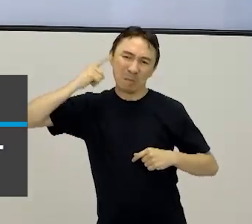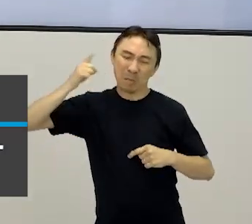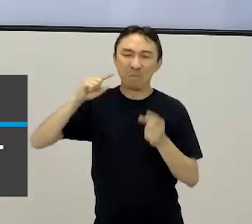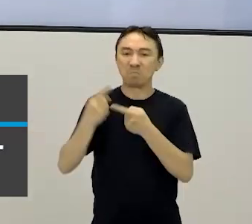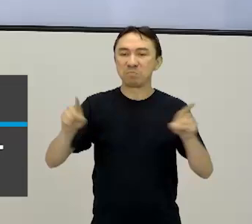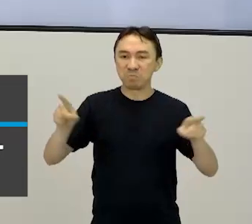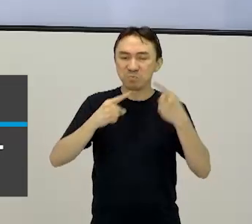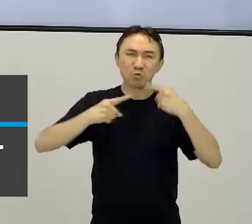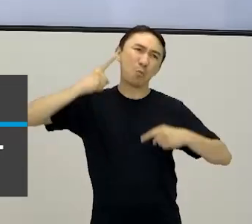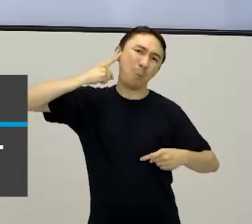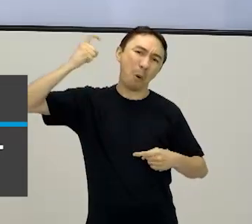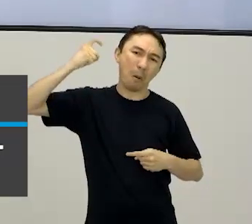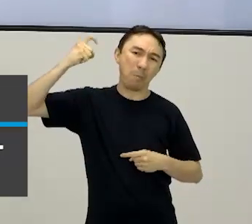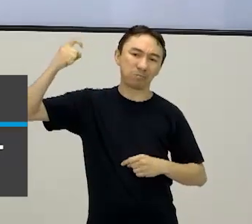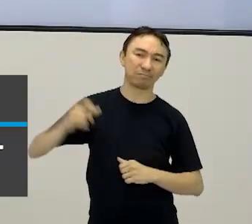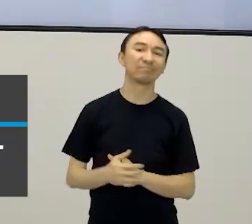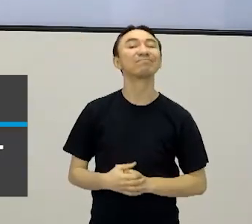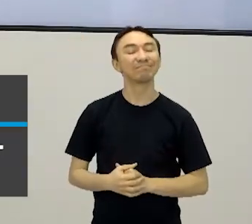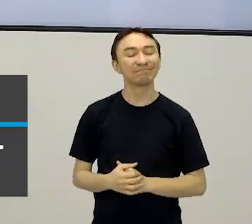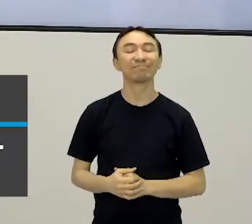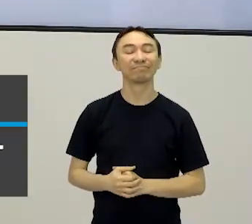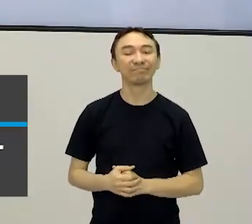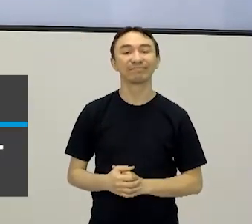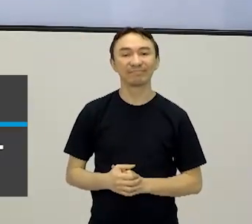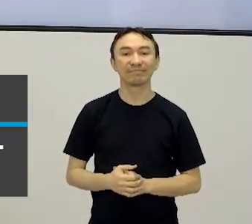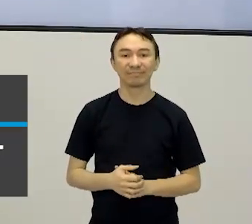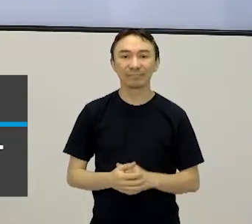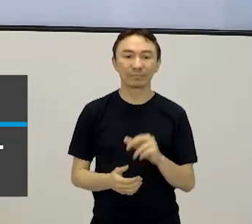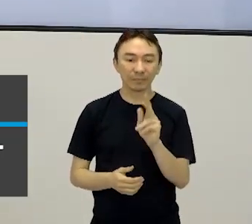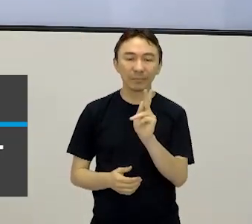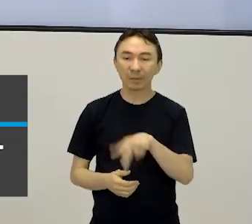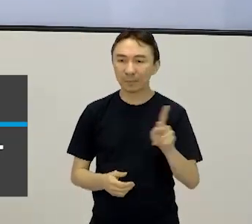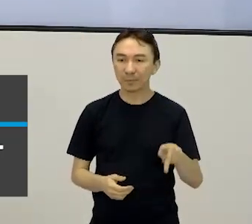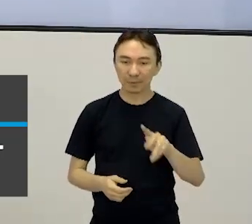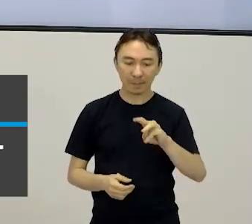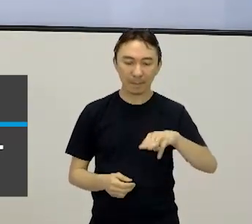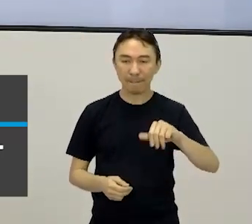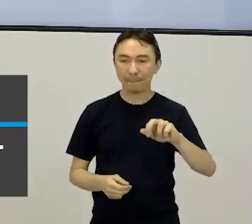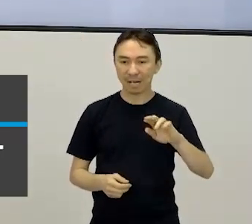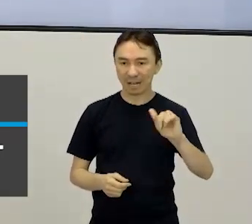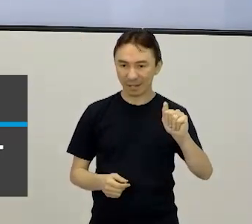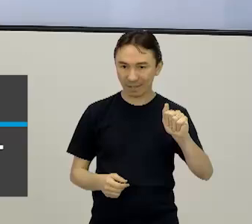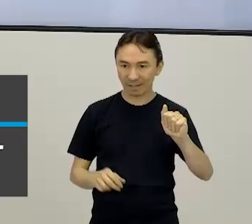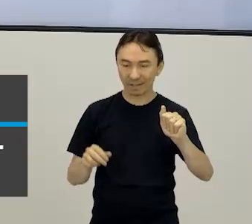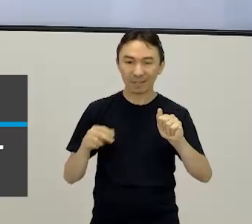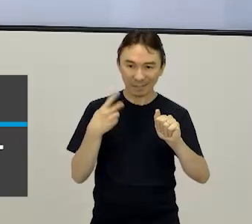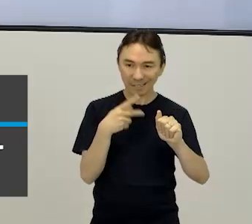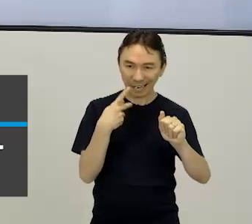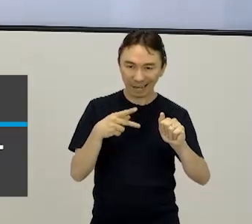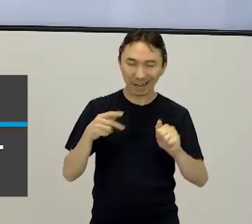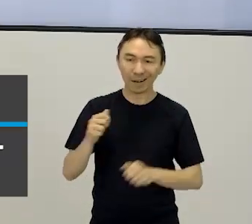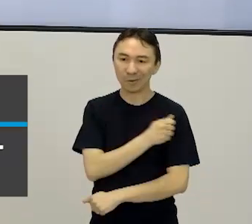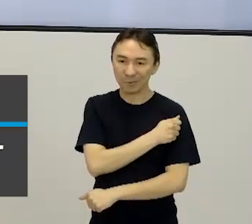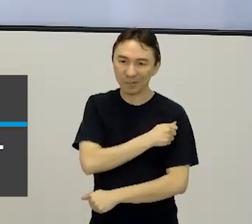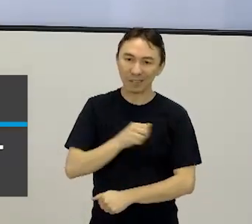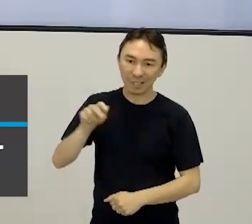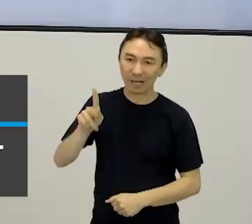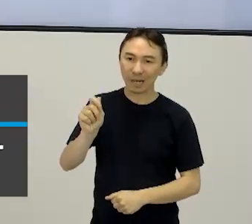dele com relação à comunidade. Aí, a professora Maria traz o comentário da Cauane e ela diz menos